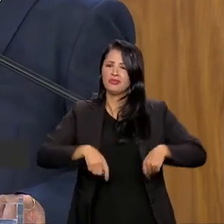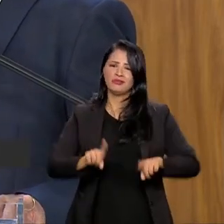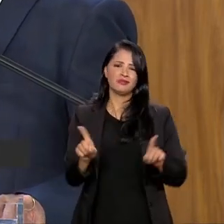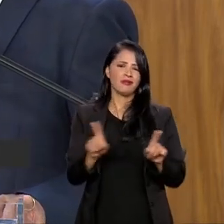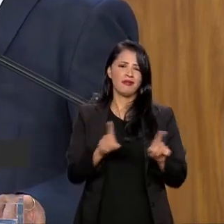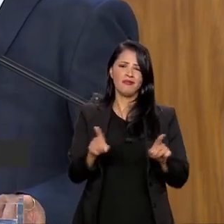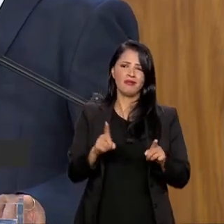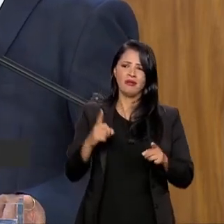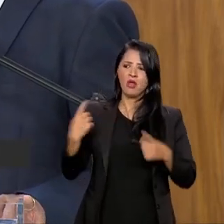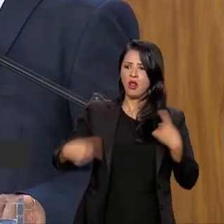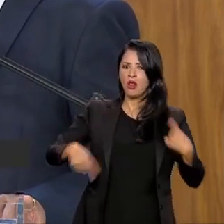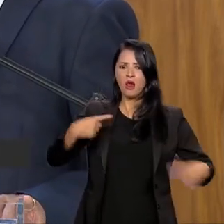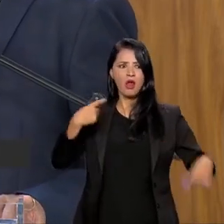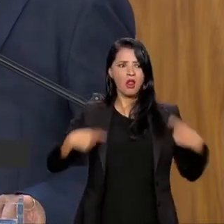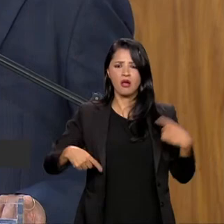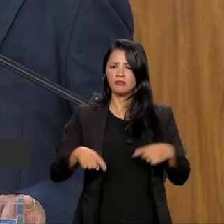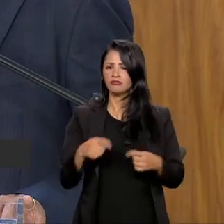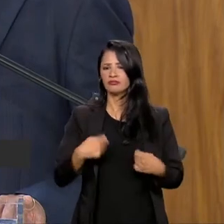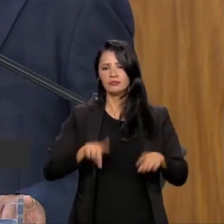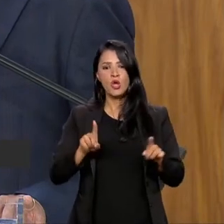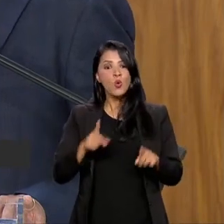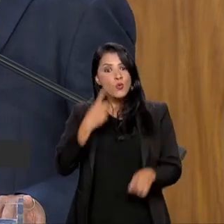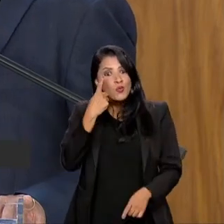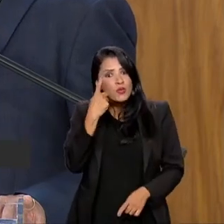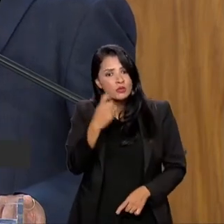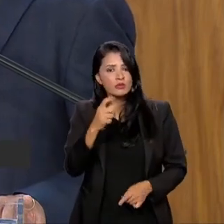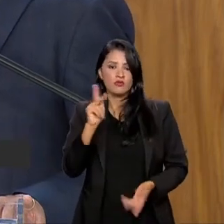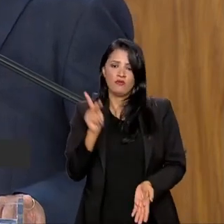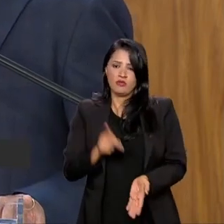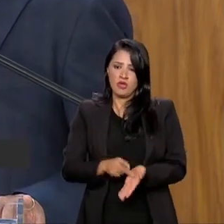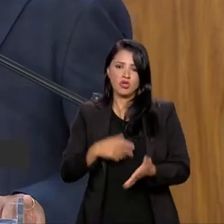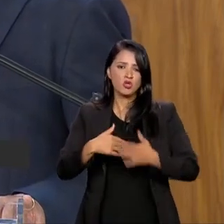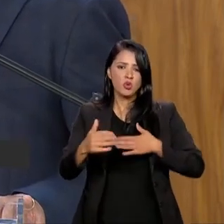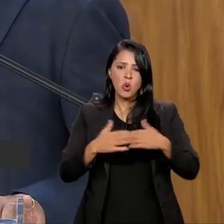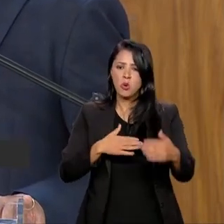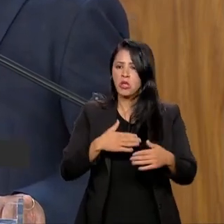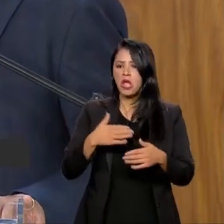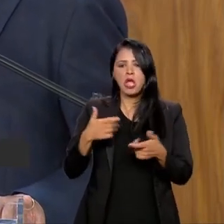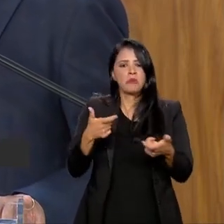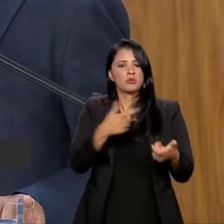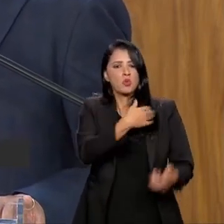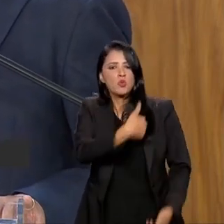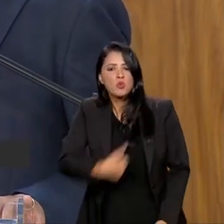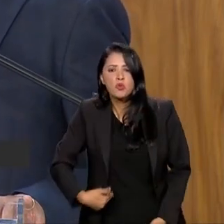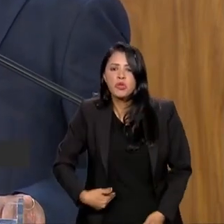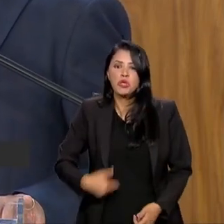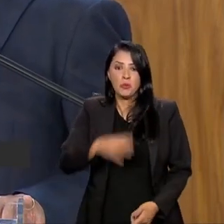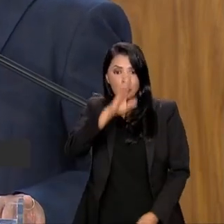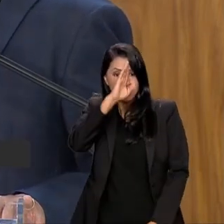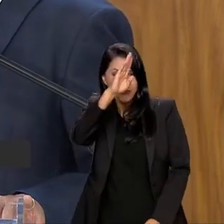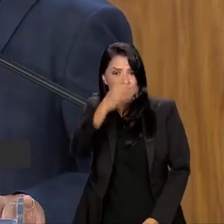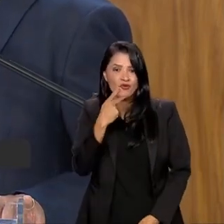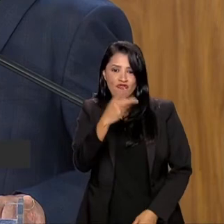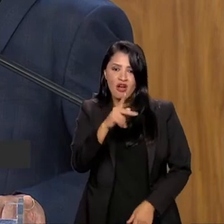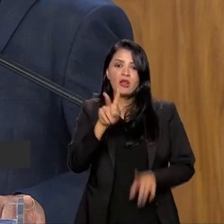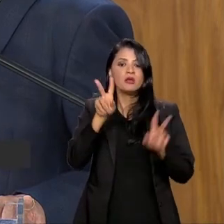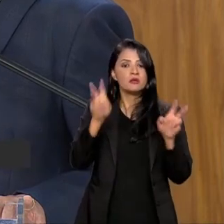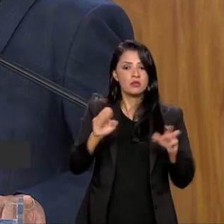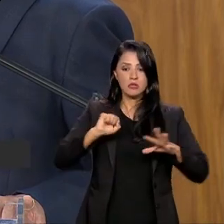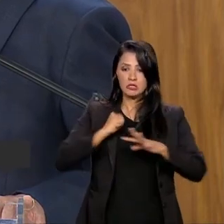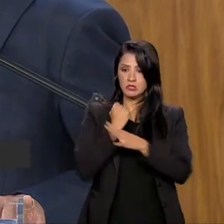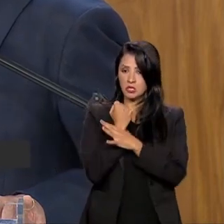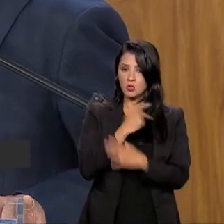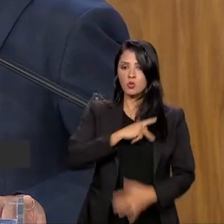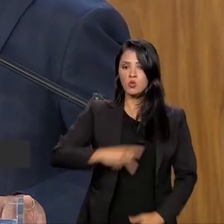desnecessária. O que interessa em qualquer governo, e principalmente quando se fala de segurança